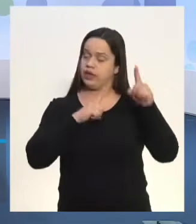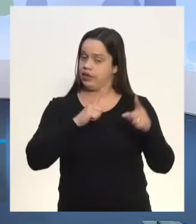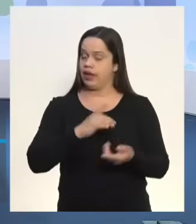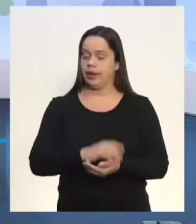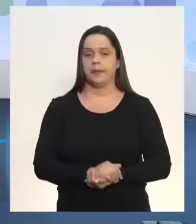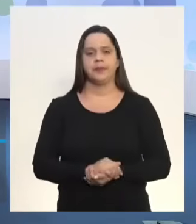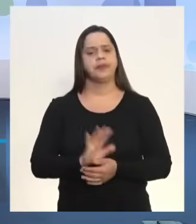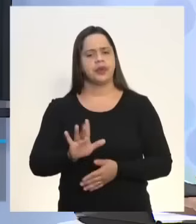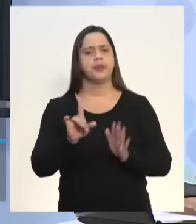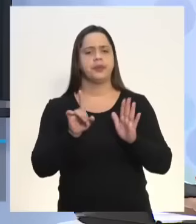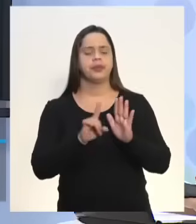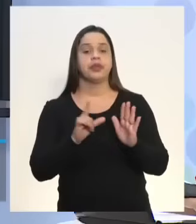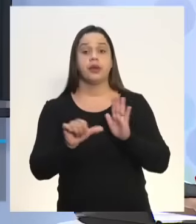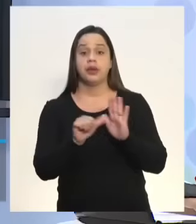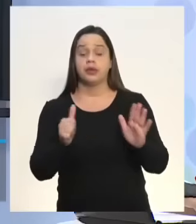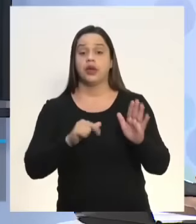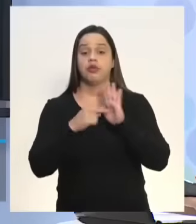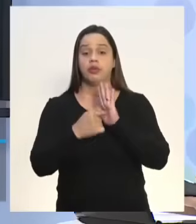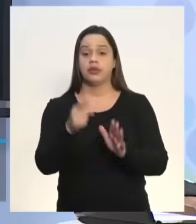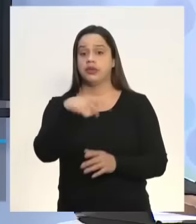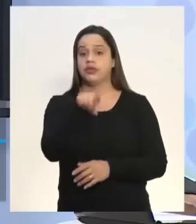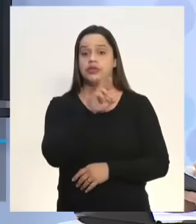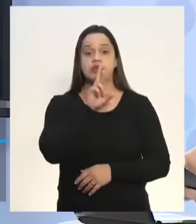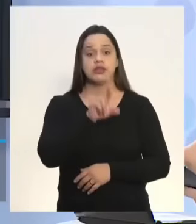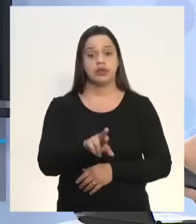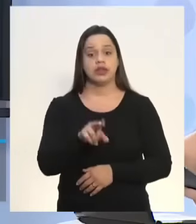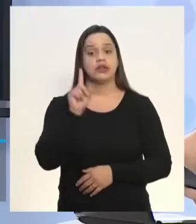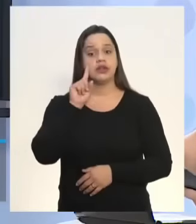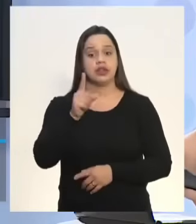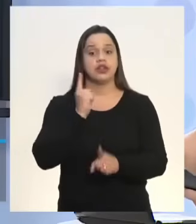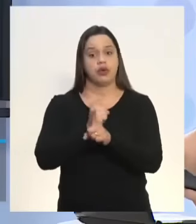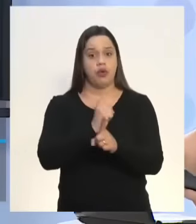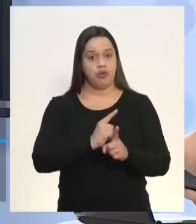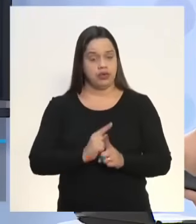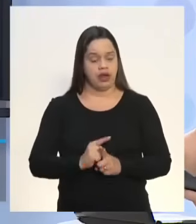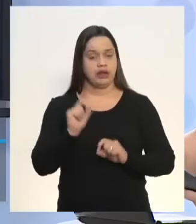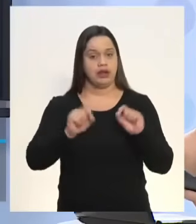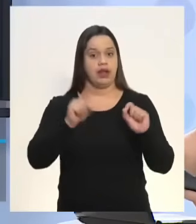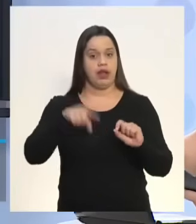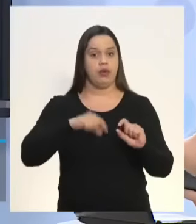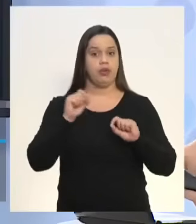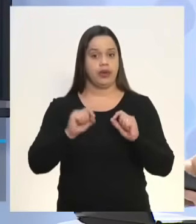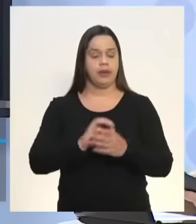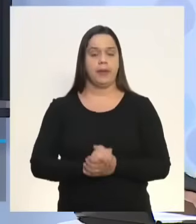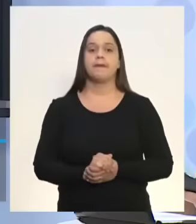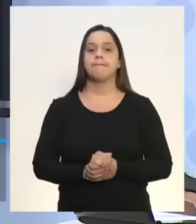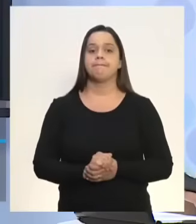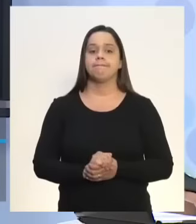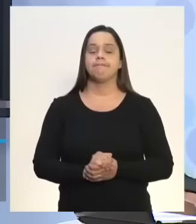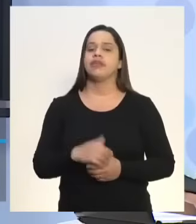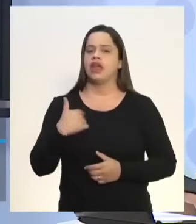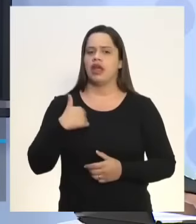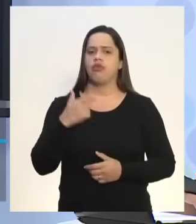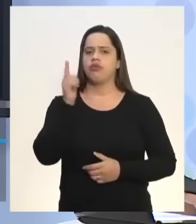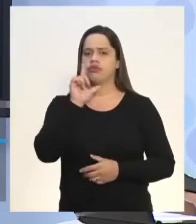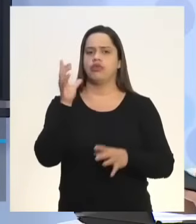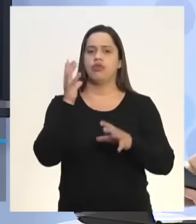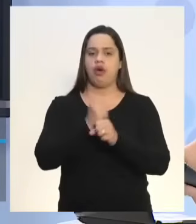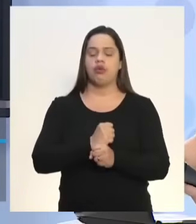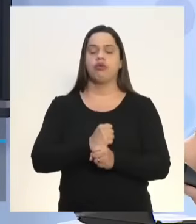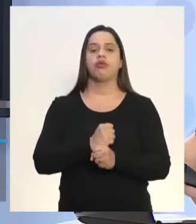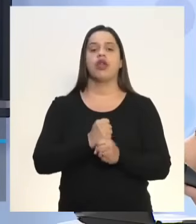Então, primeiro eu vou apresentar a resposta aí para vocês identificarem, que é a seguinte. Então, eu posso calcular primeiro o número